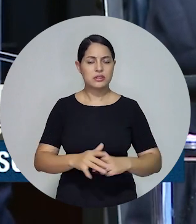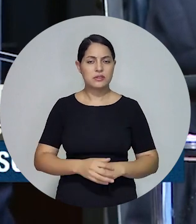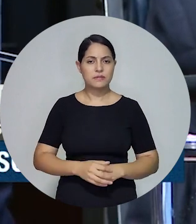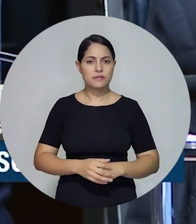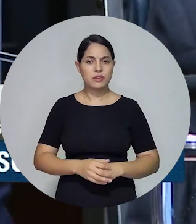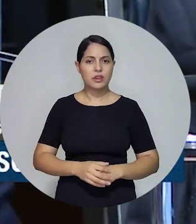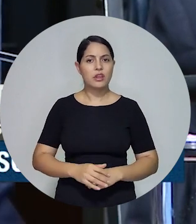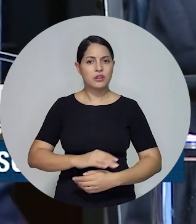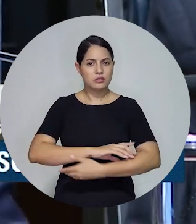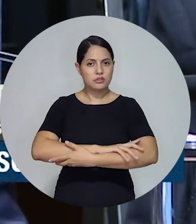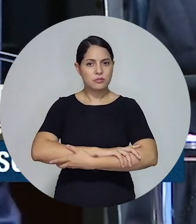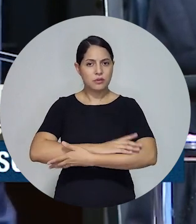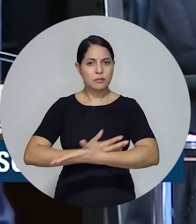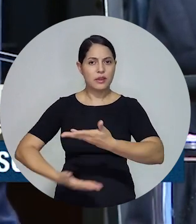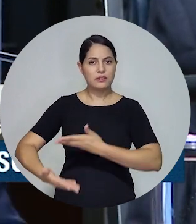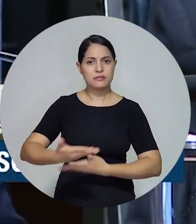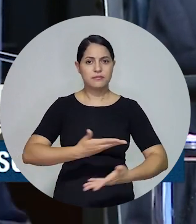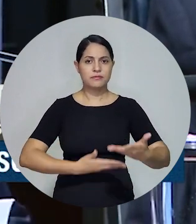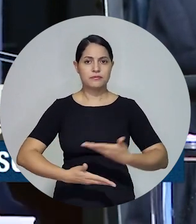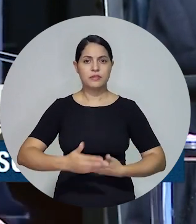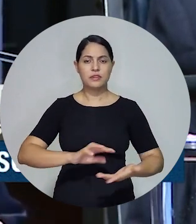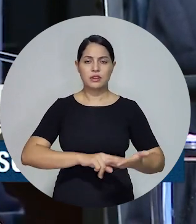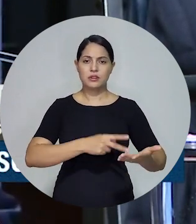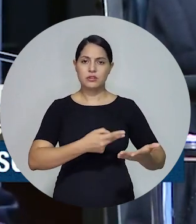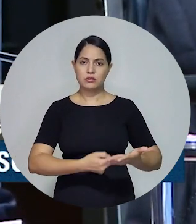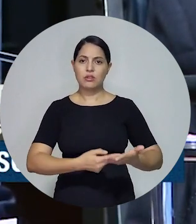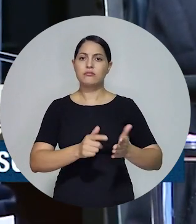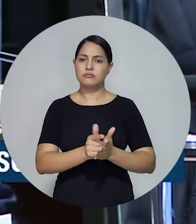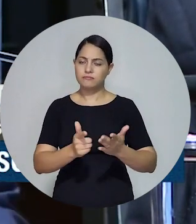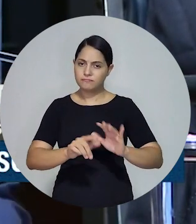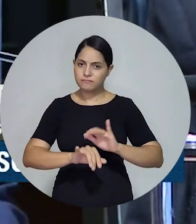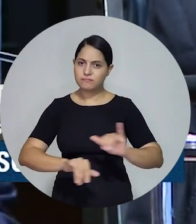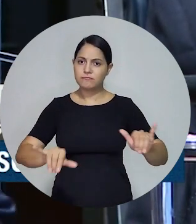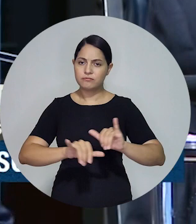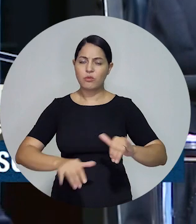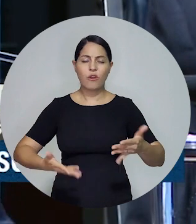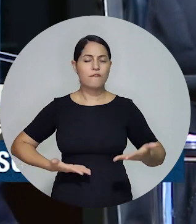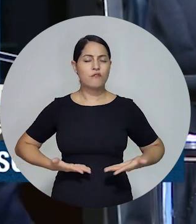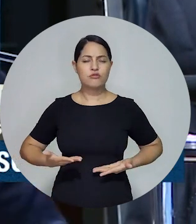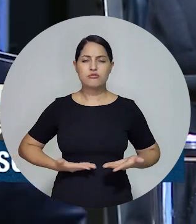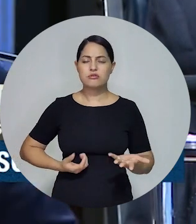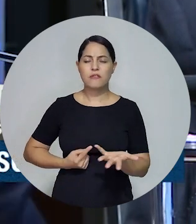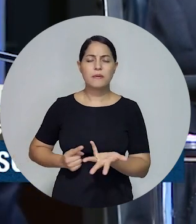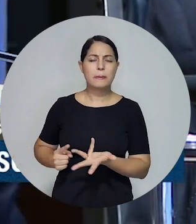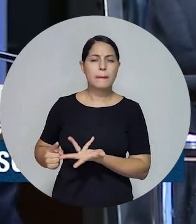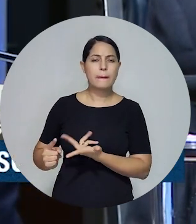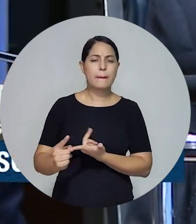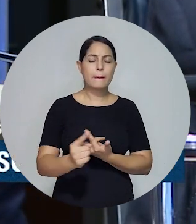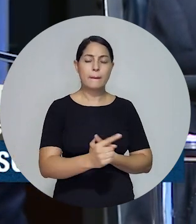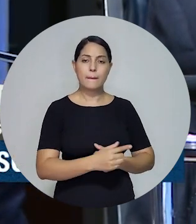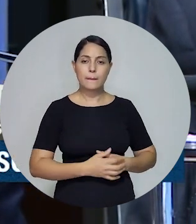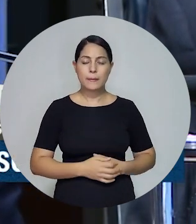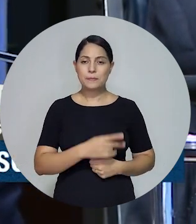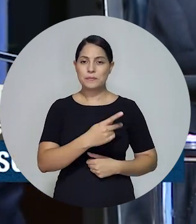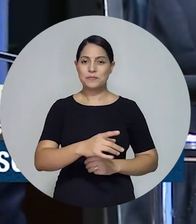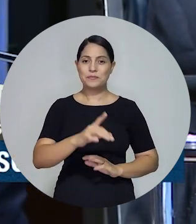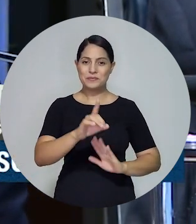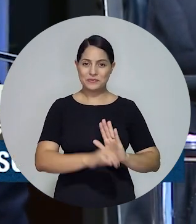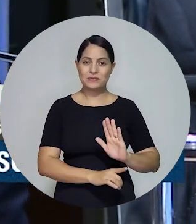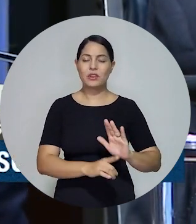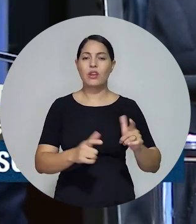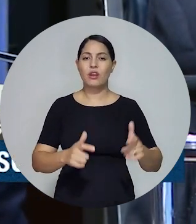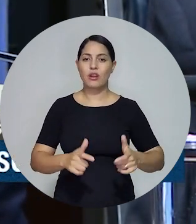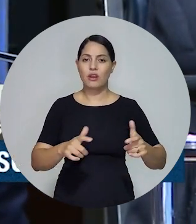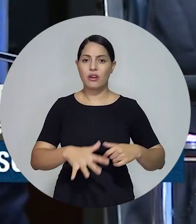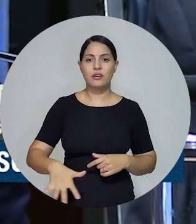e exerceu todos os seus ofícios com muita distinção. Bacharel pela Faculdade de Direito do Largo de São Francisco,